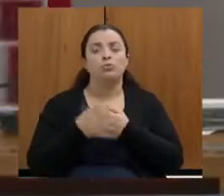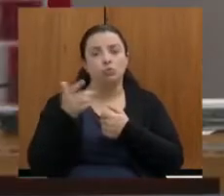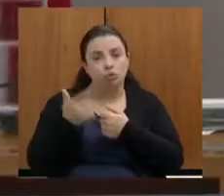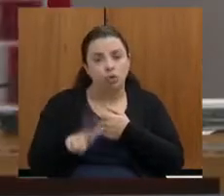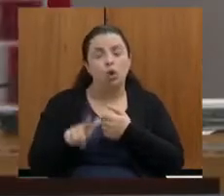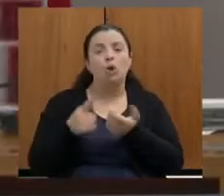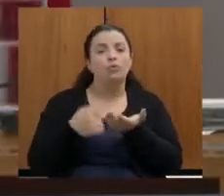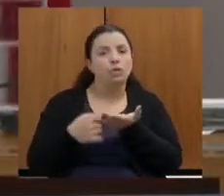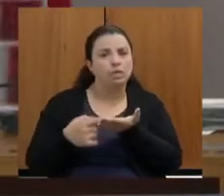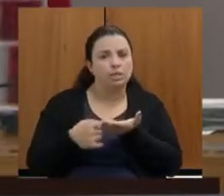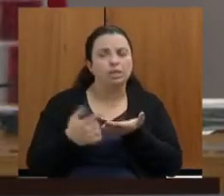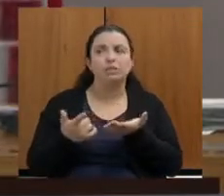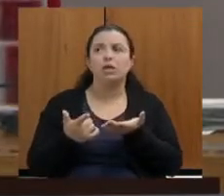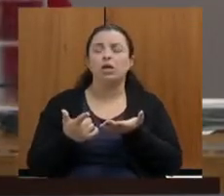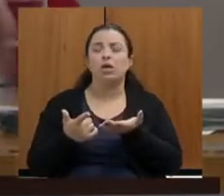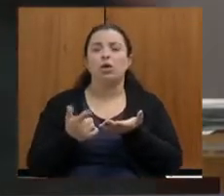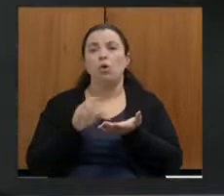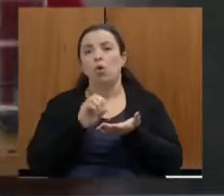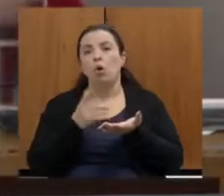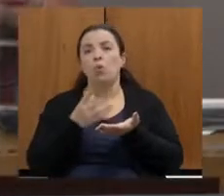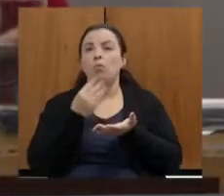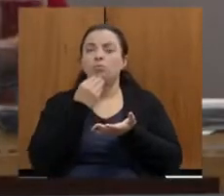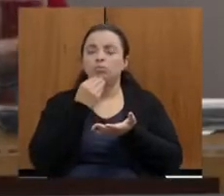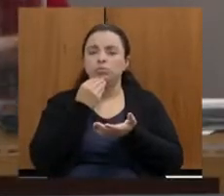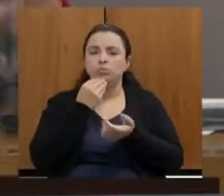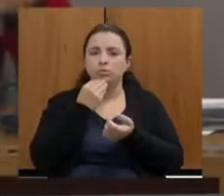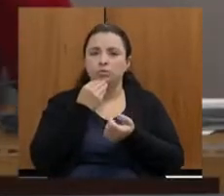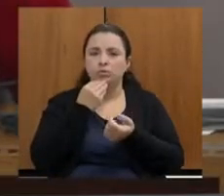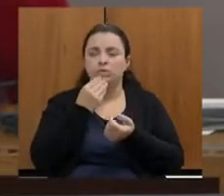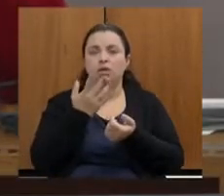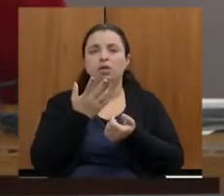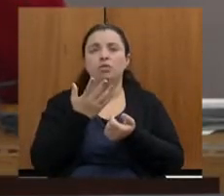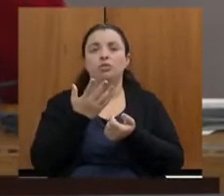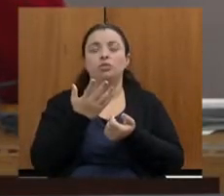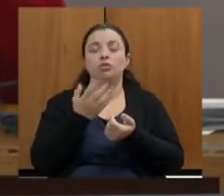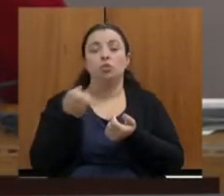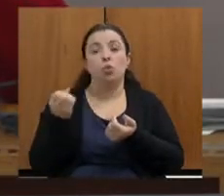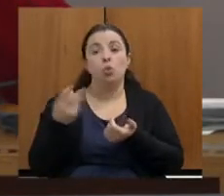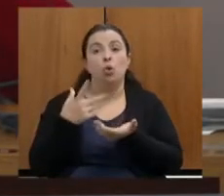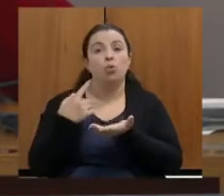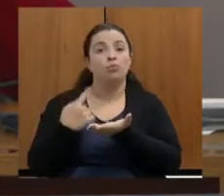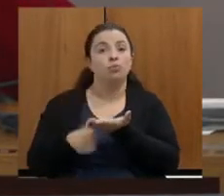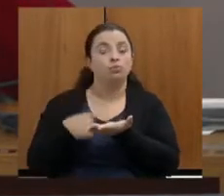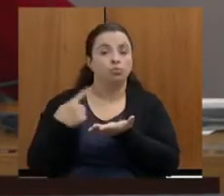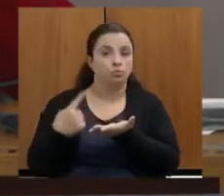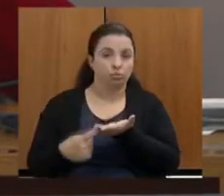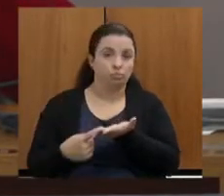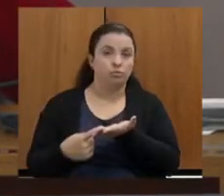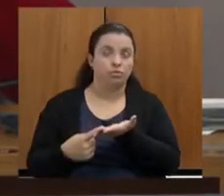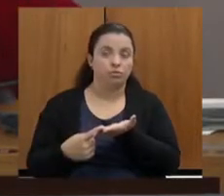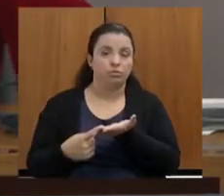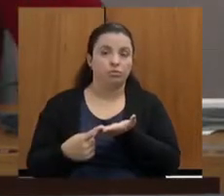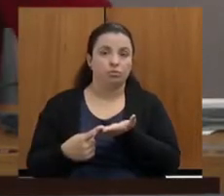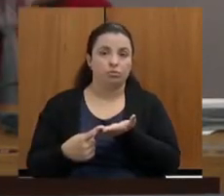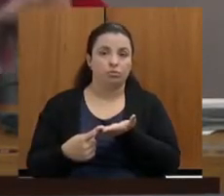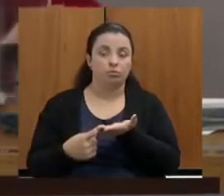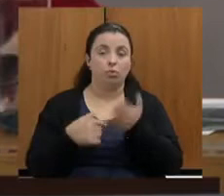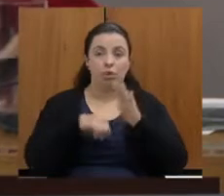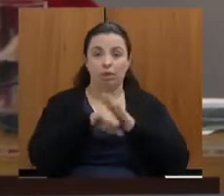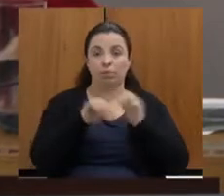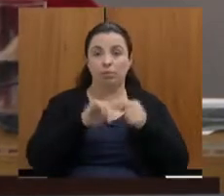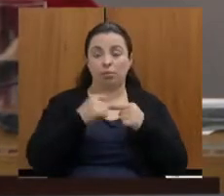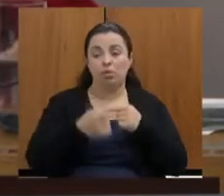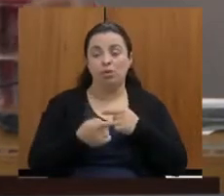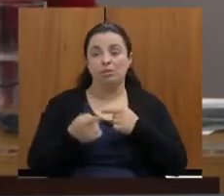uma hipótese de fazer uma nova pactuação do depois do crime agora